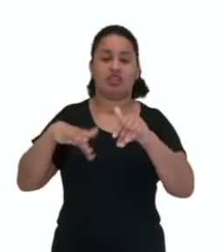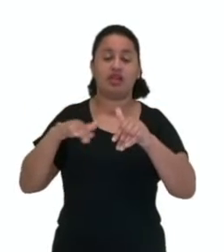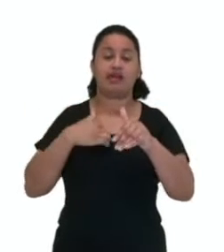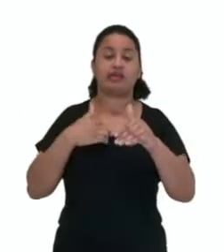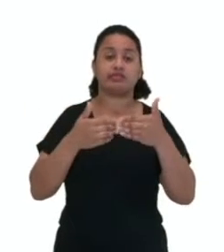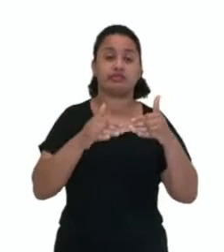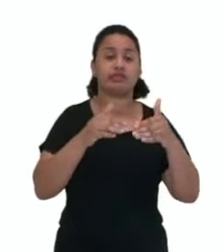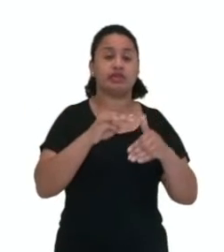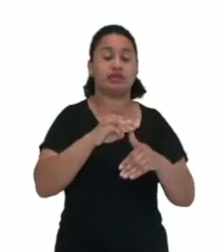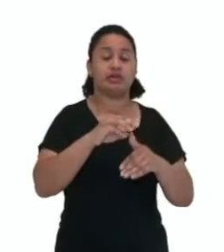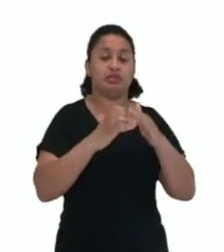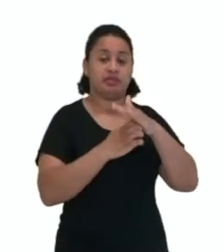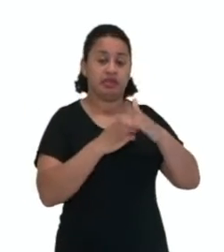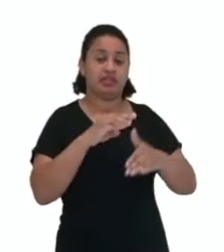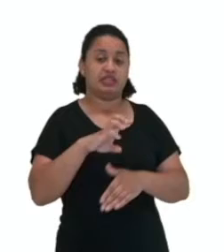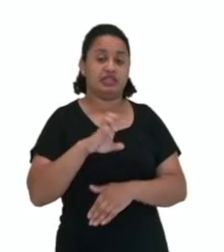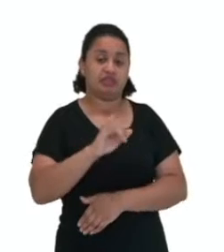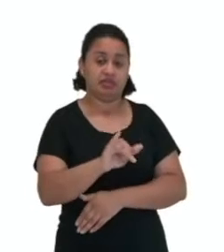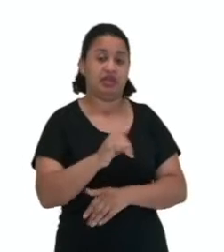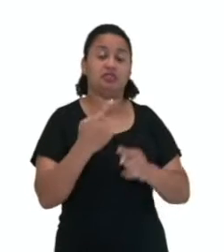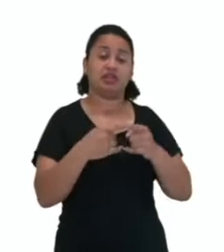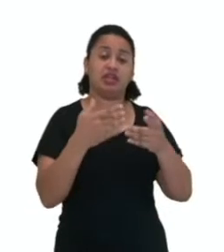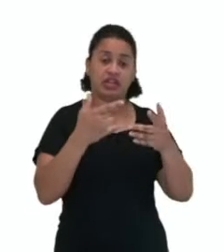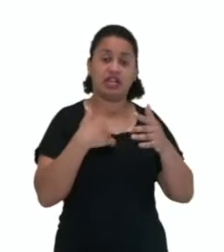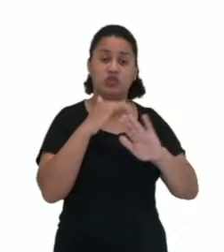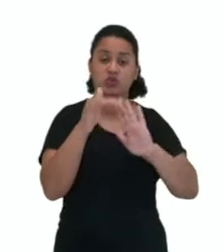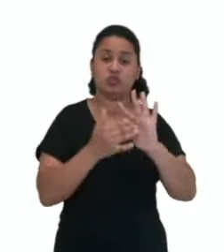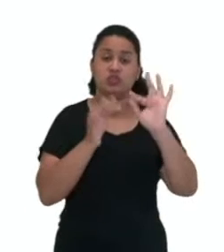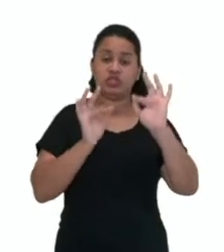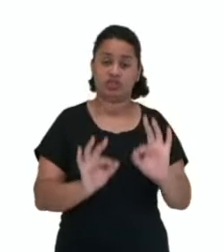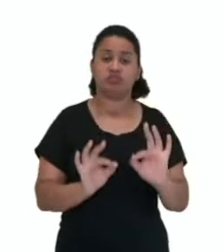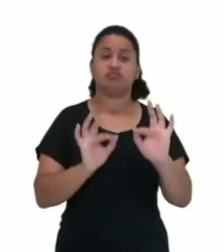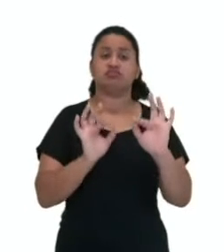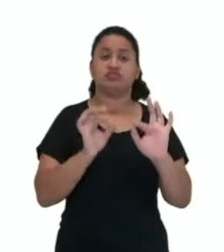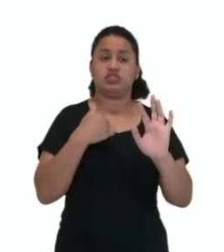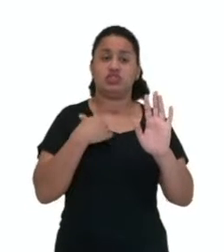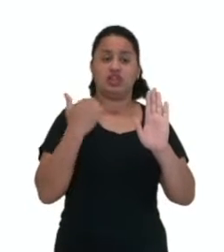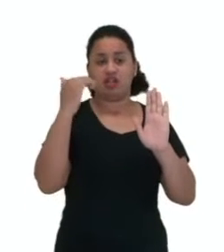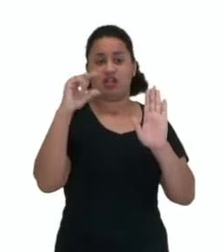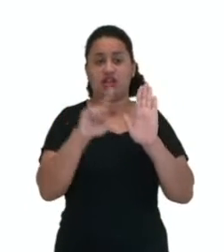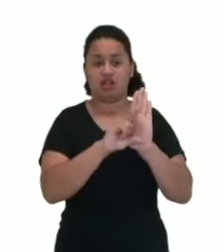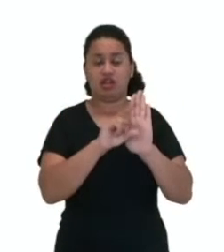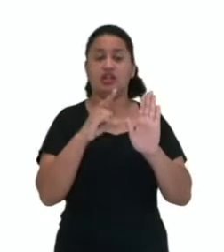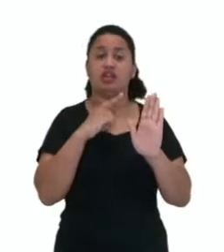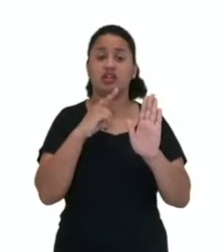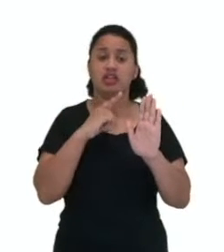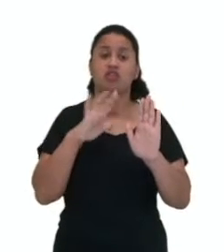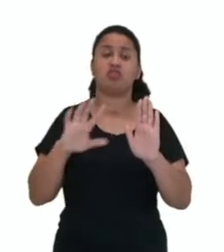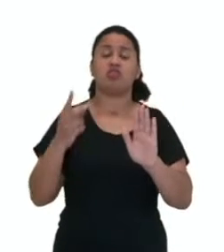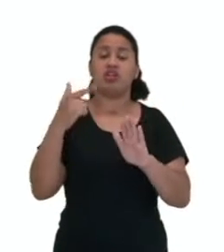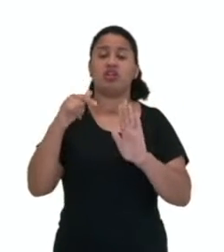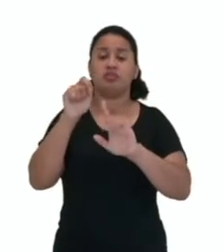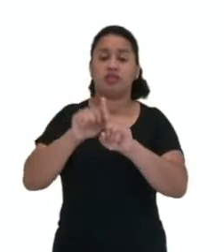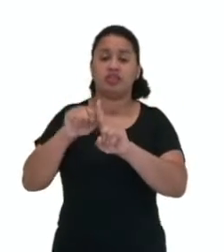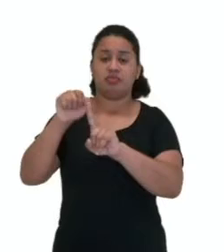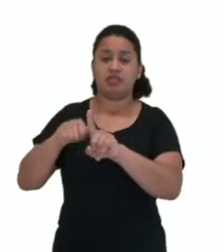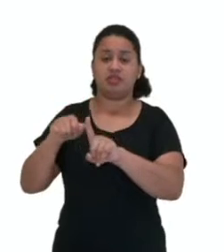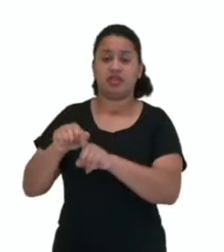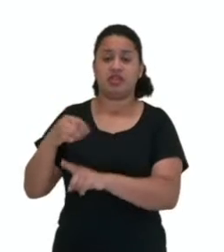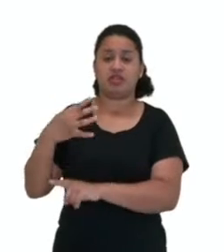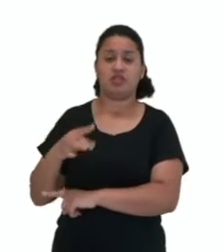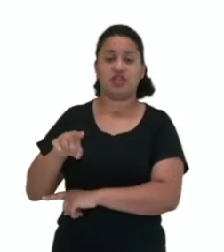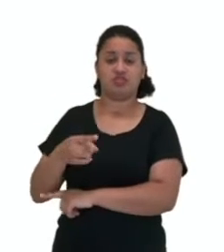MEI, pois busca a formalização e ele tem um faturamento médio mensal de 4.500.